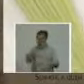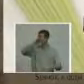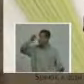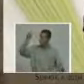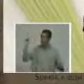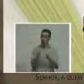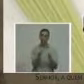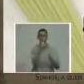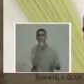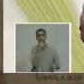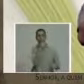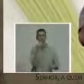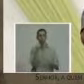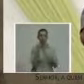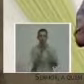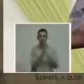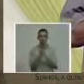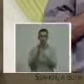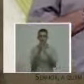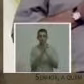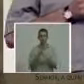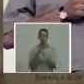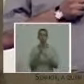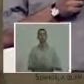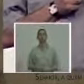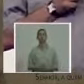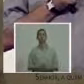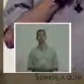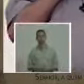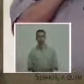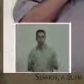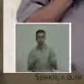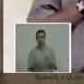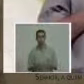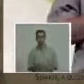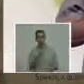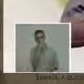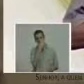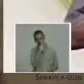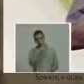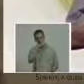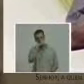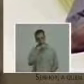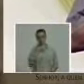para acolher os outros, e que teve uma desgraça. Um dia, olhando para cima lá,